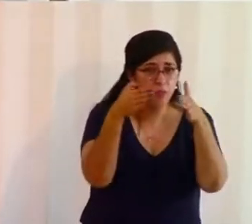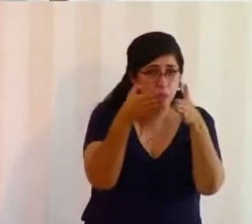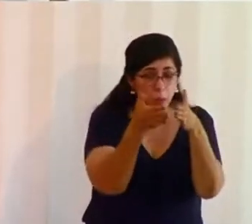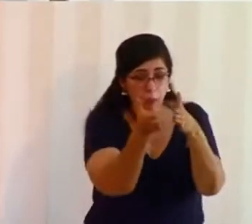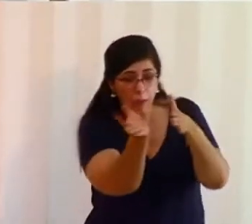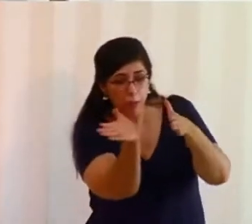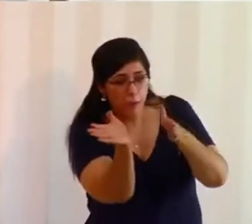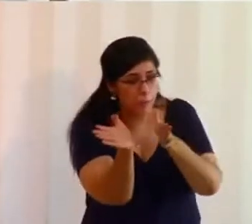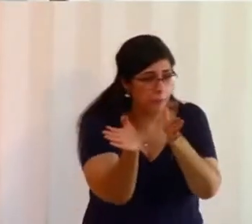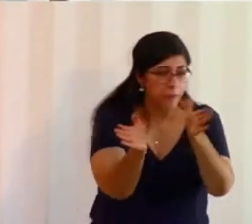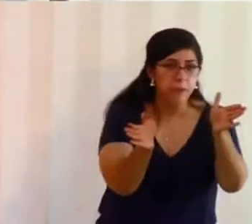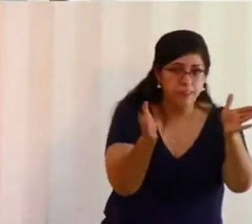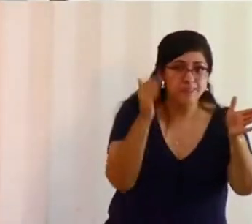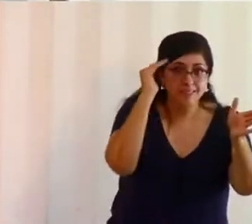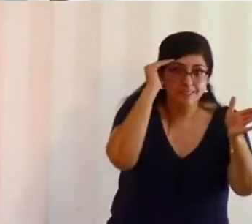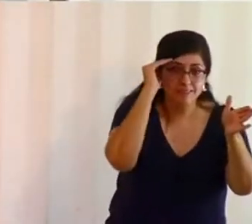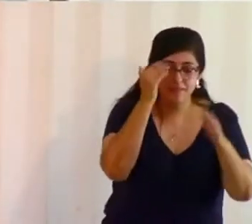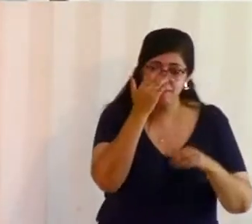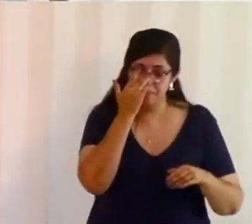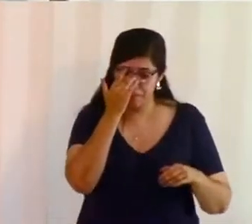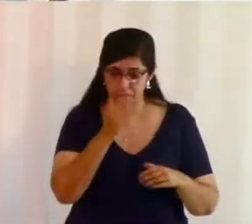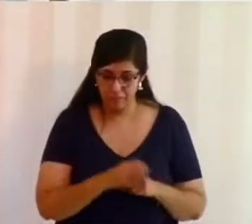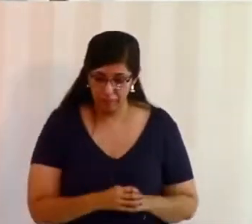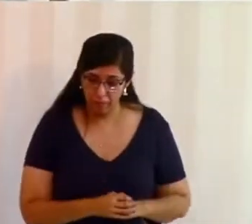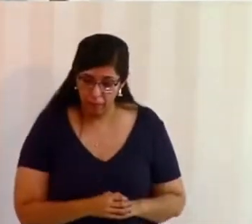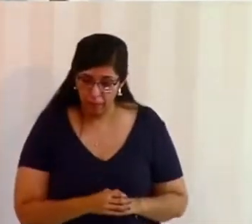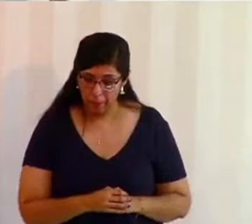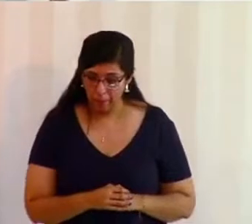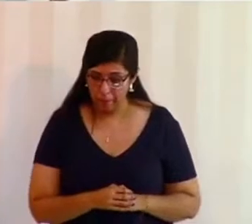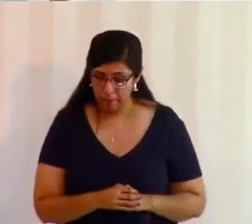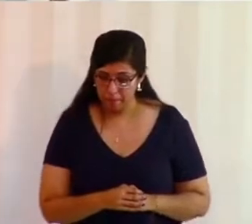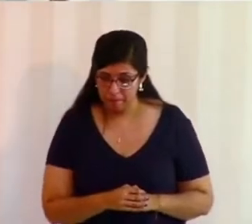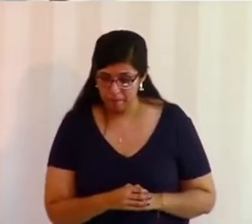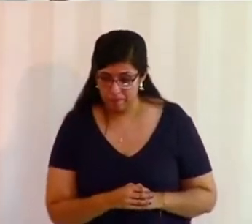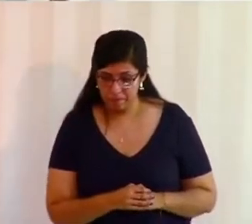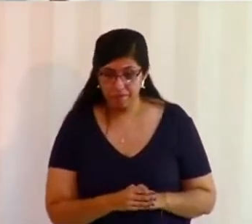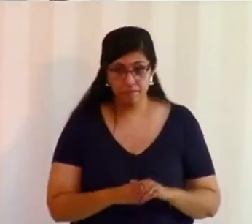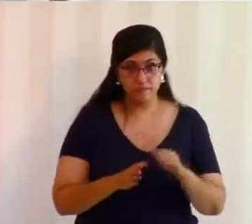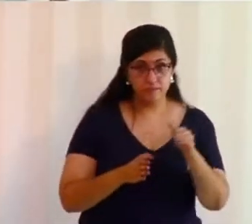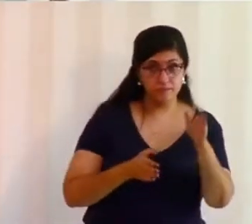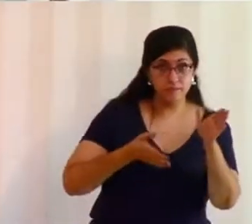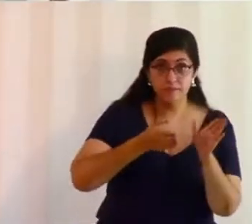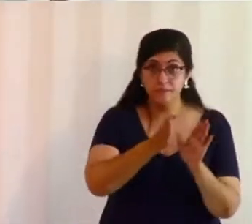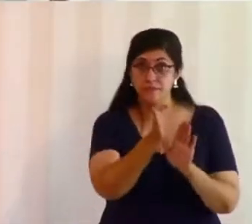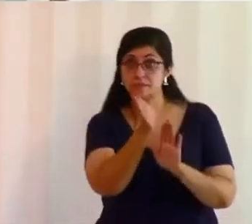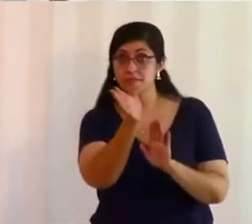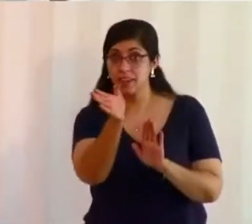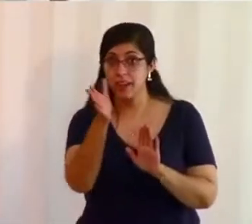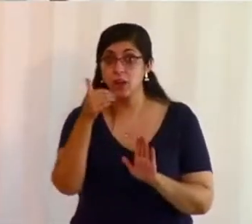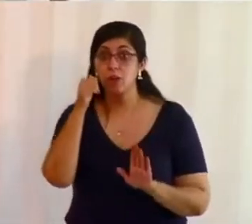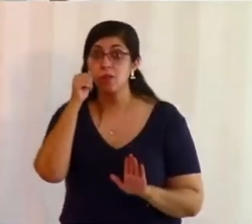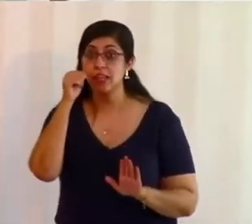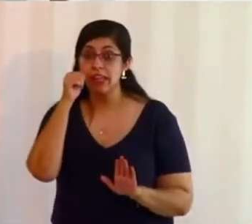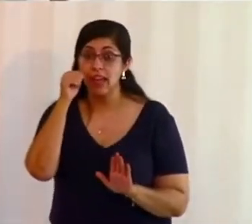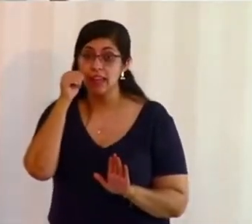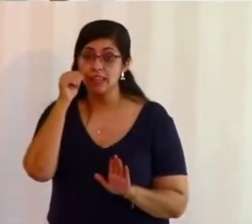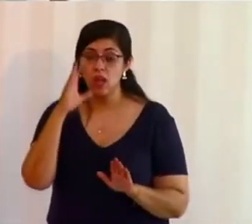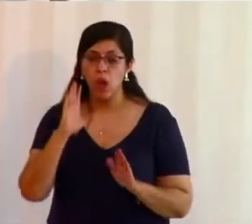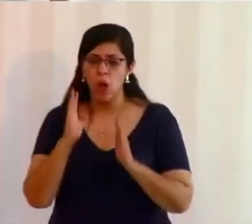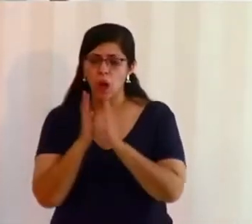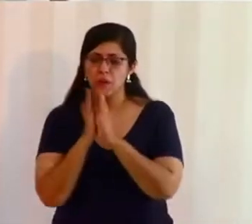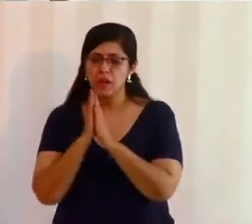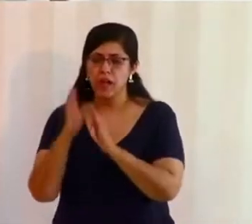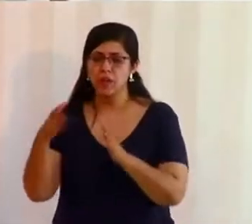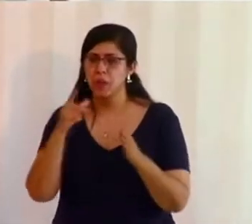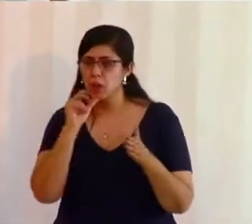fará do lado dessa que você está desenhando, você vai mostrar um lugar onde tem um grupo de mulheres orando, próximo de um rio, e ali também estarão